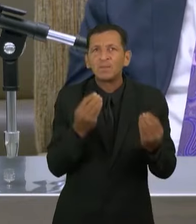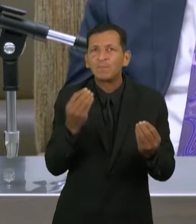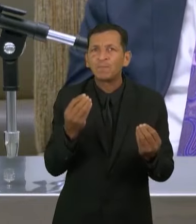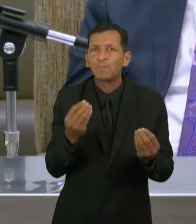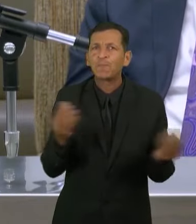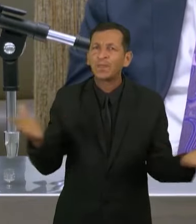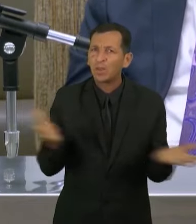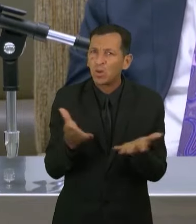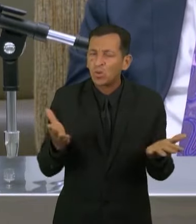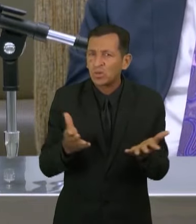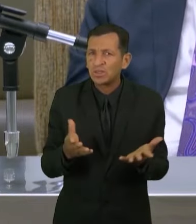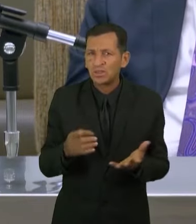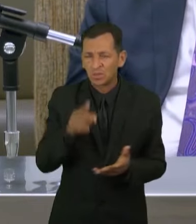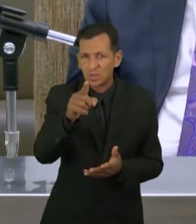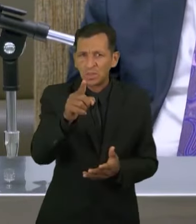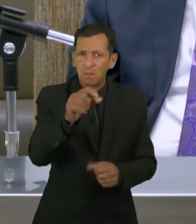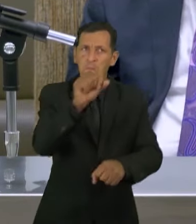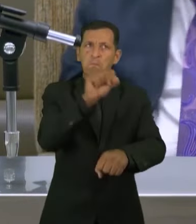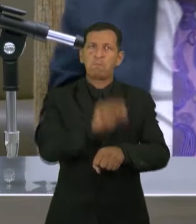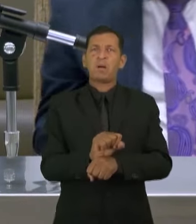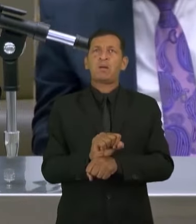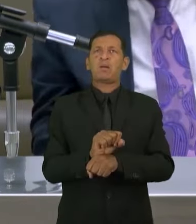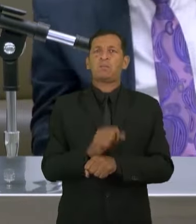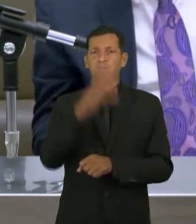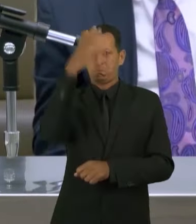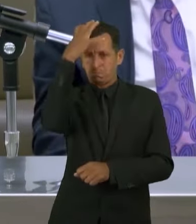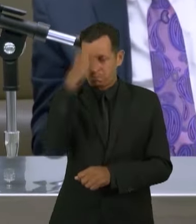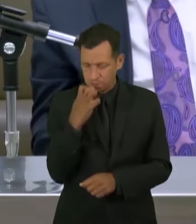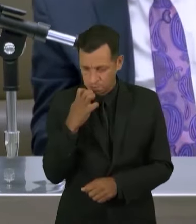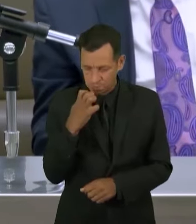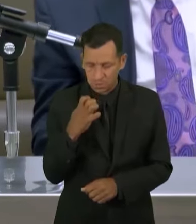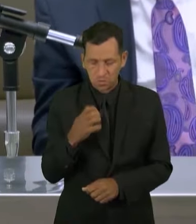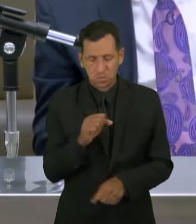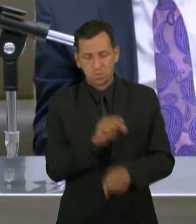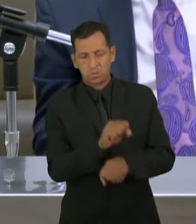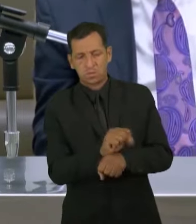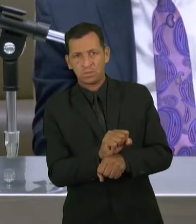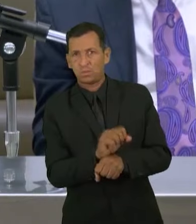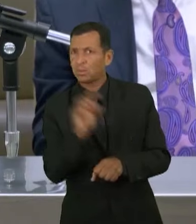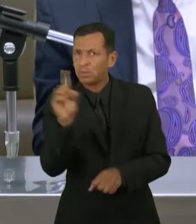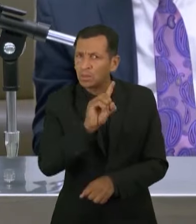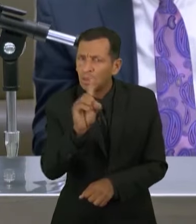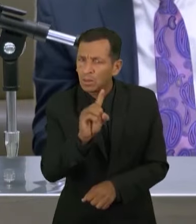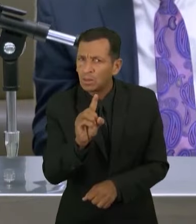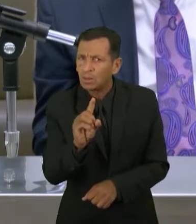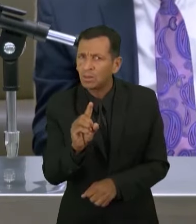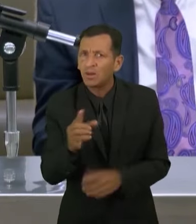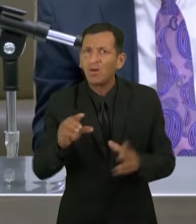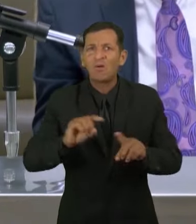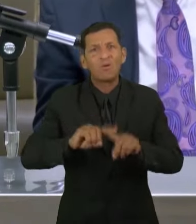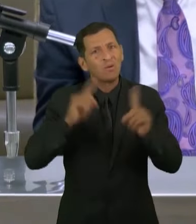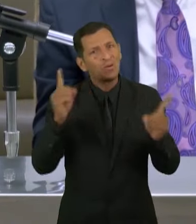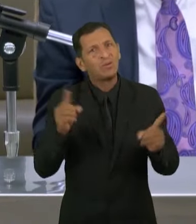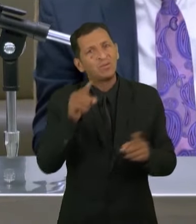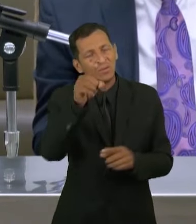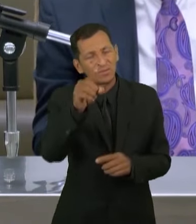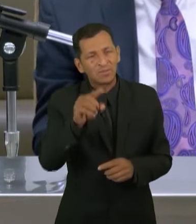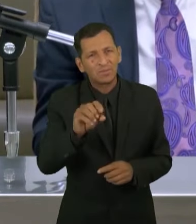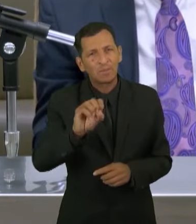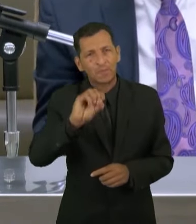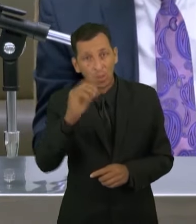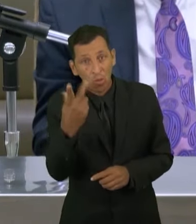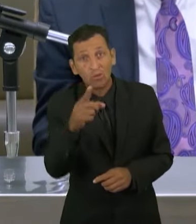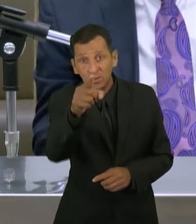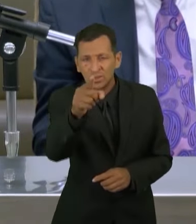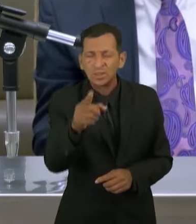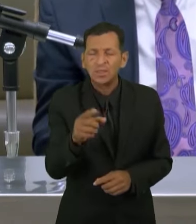Se acomoda à situação que está vivendo, ou faz como aquela mulher? Vai ao